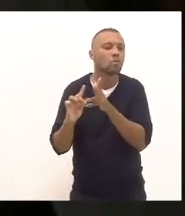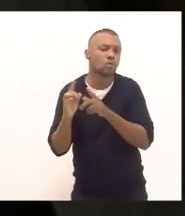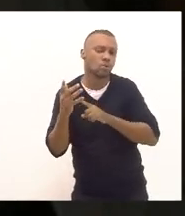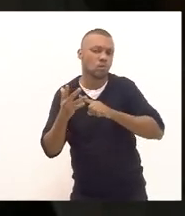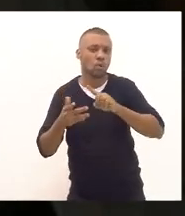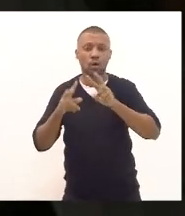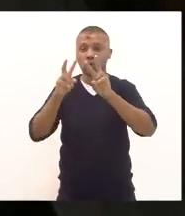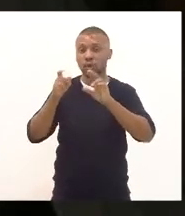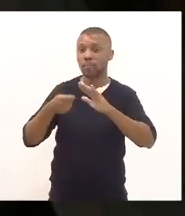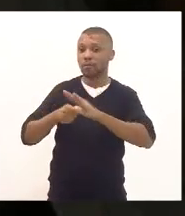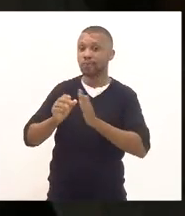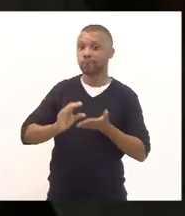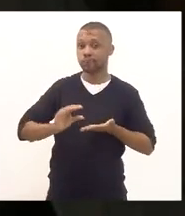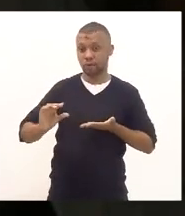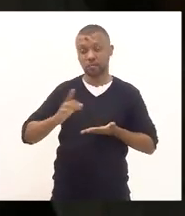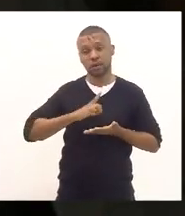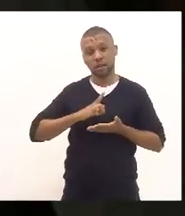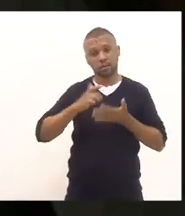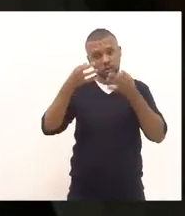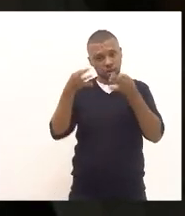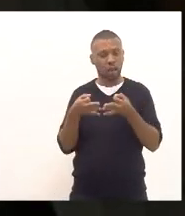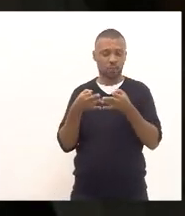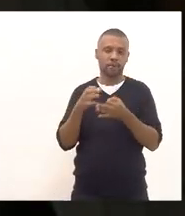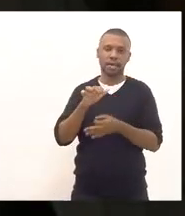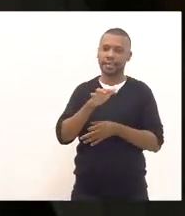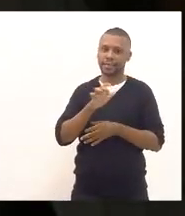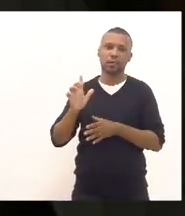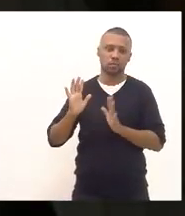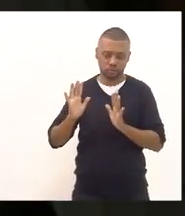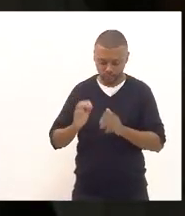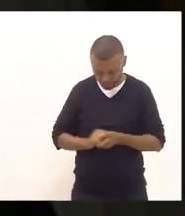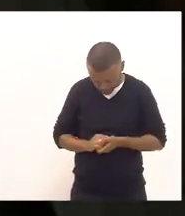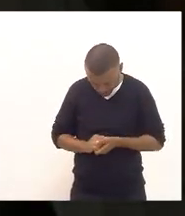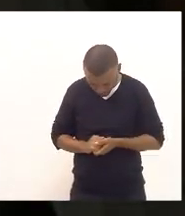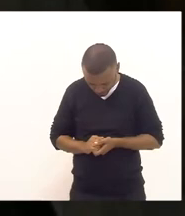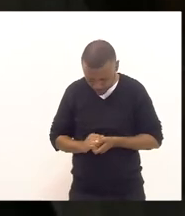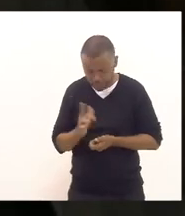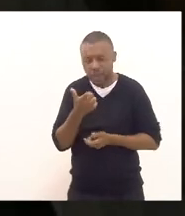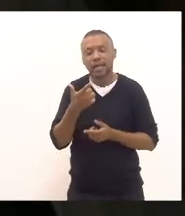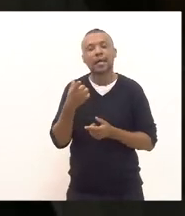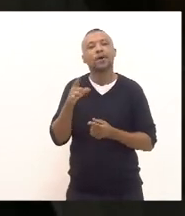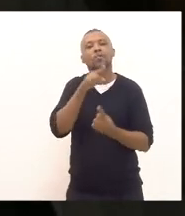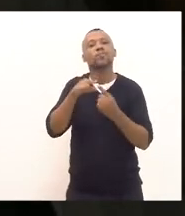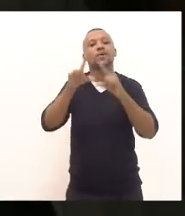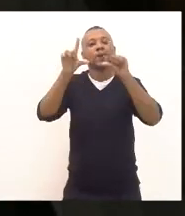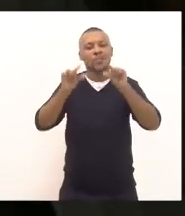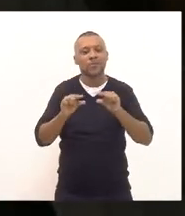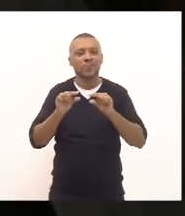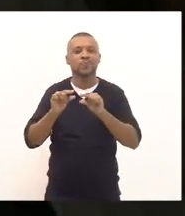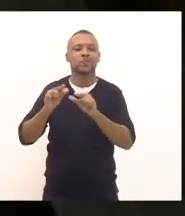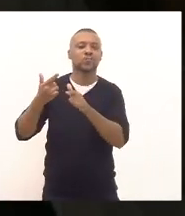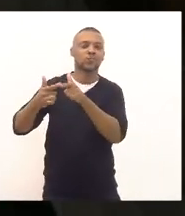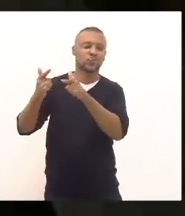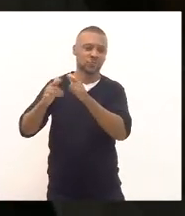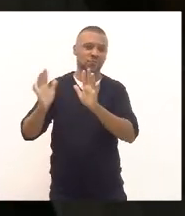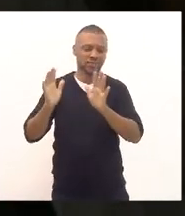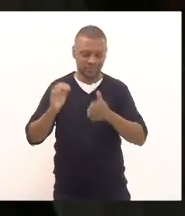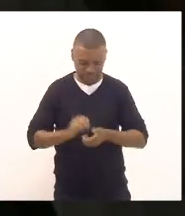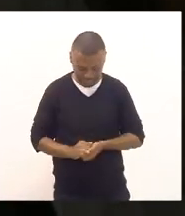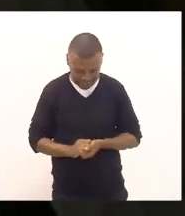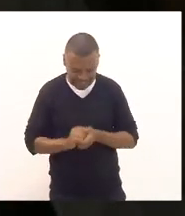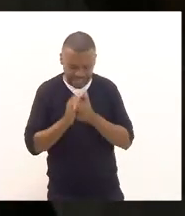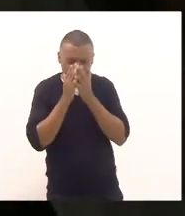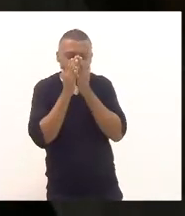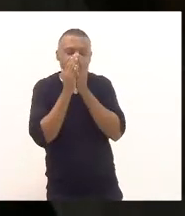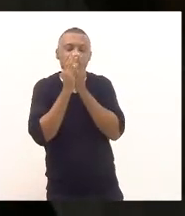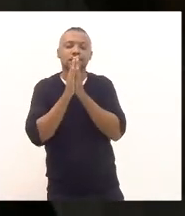dos investimentos que estão sendo feitos pela Ênio e é para melhorar os problema de distribuição de energia elétrica Noroeste do Estado